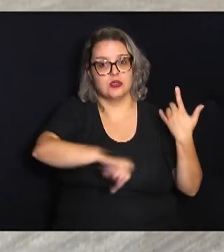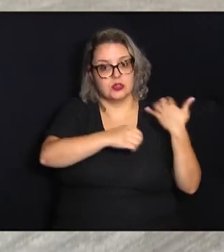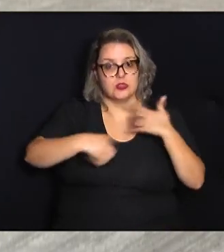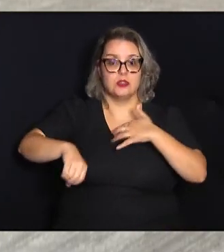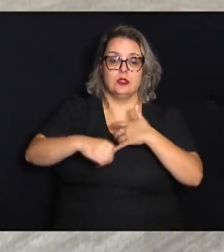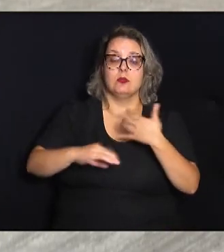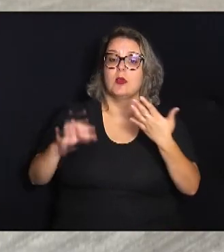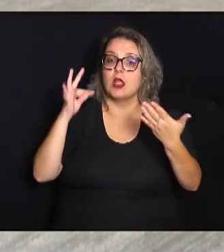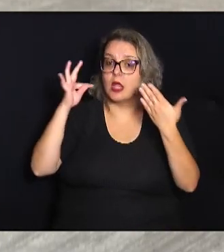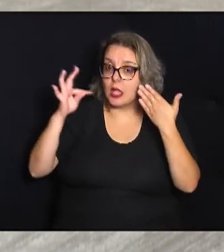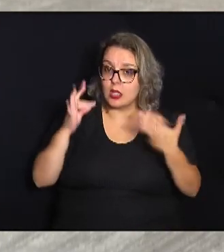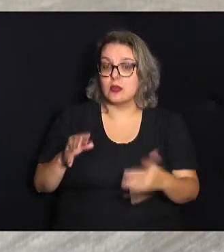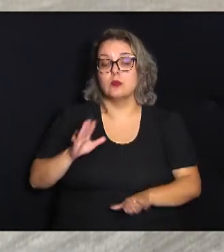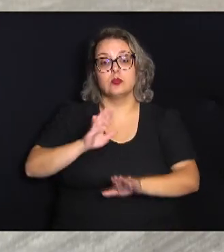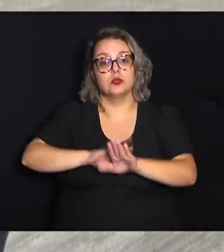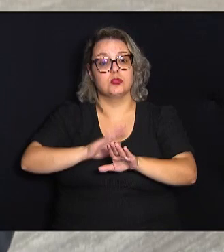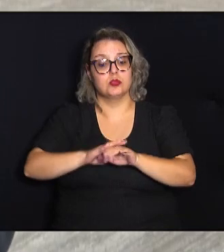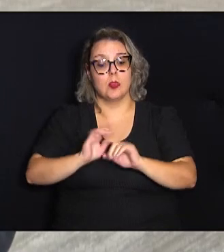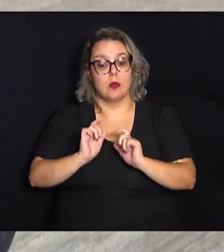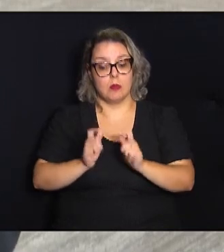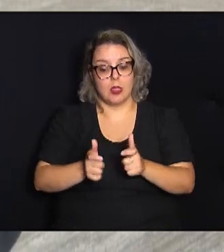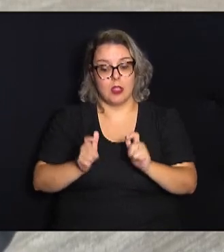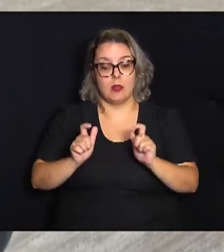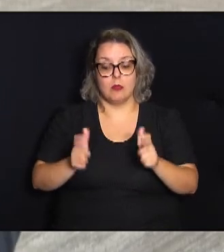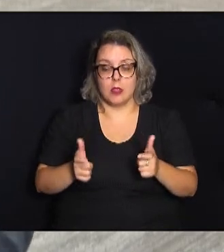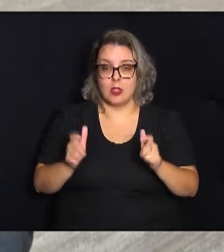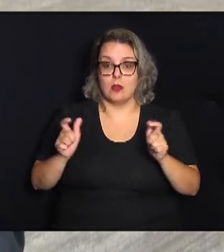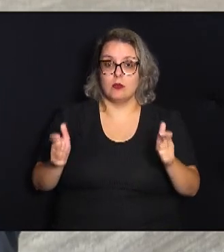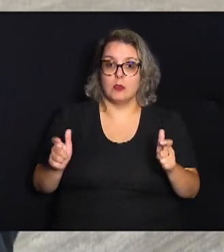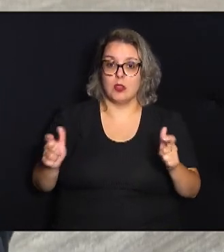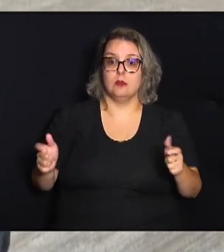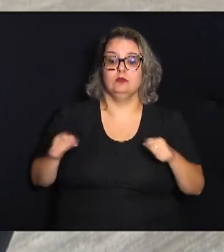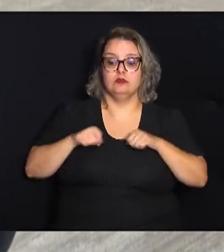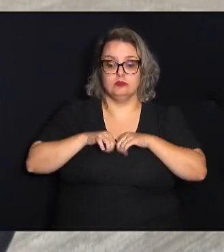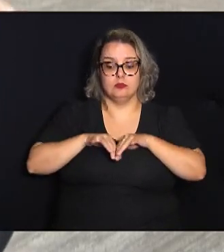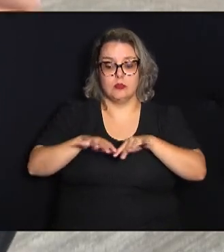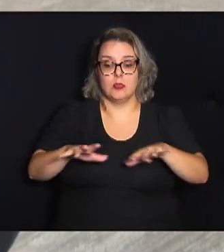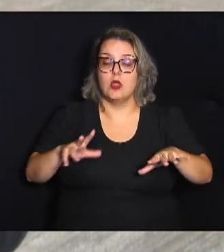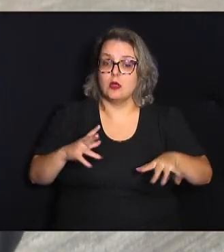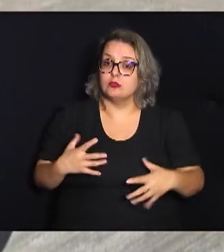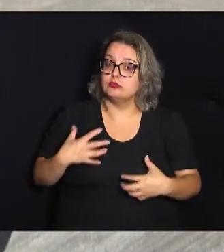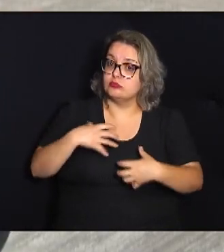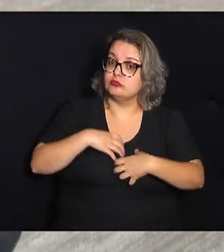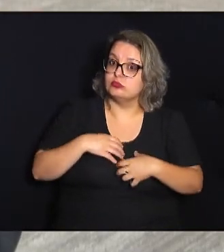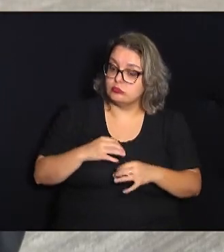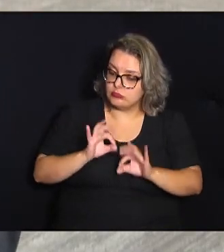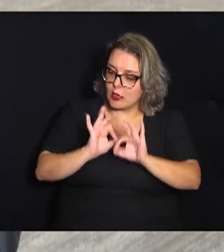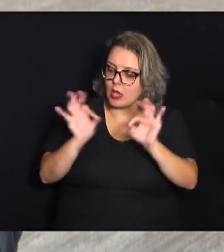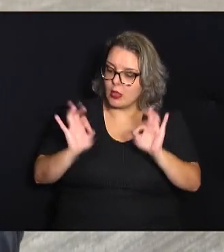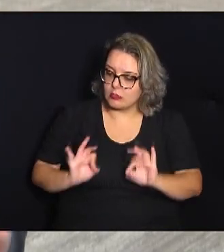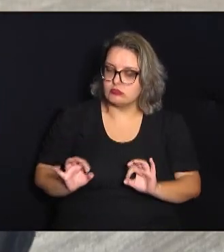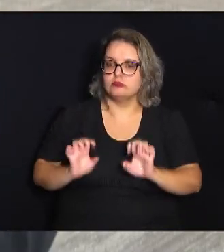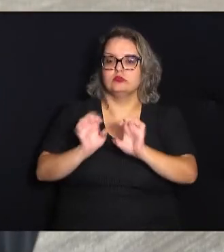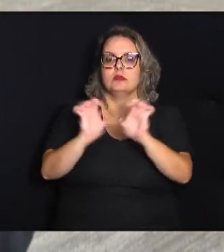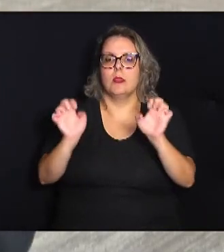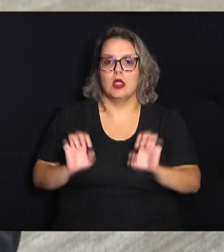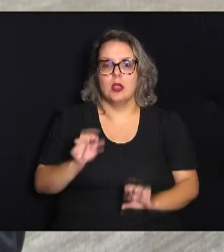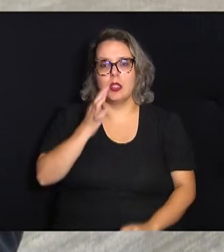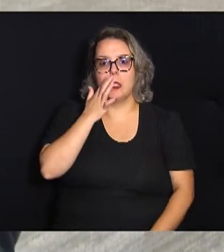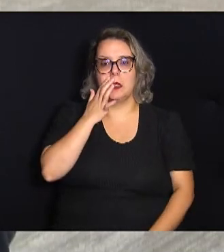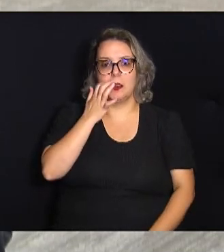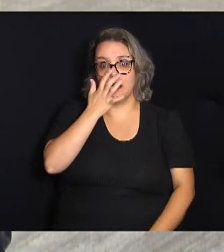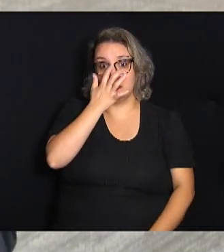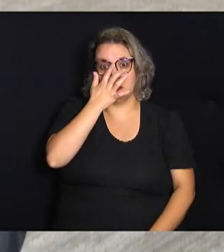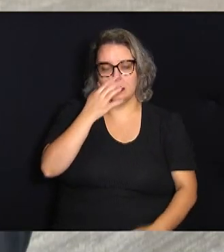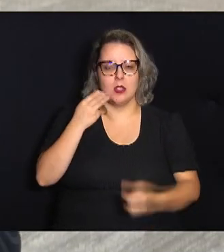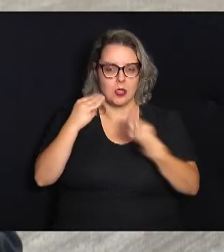uma atividade que vem crescendo, vem tomando forma, ou seja, a música vem sendo